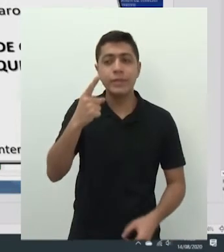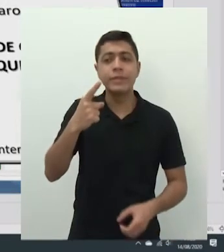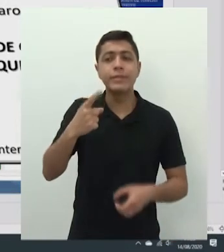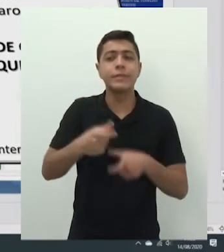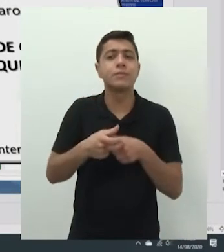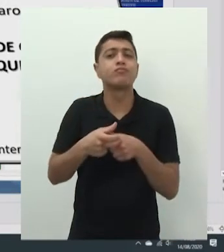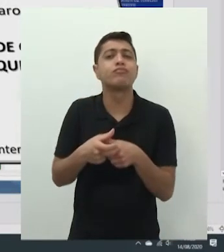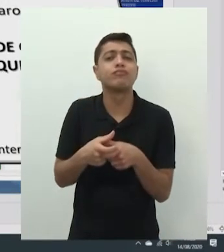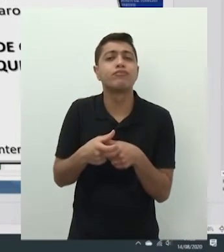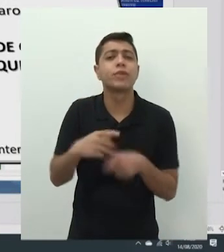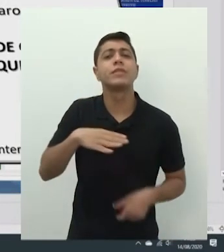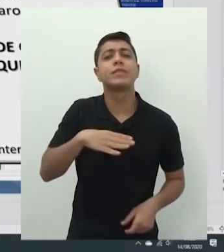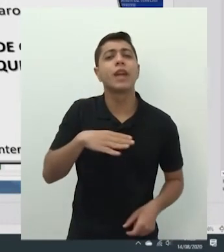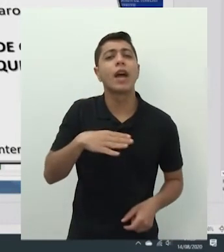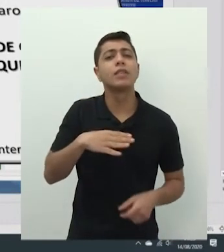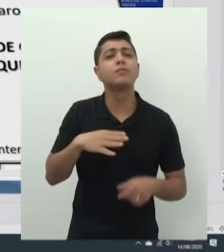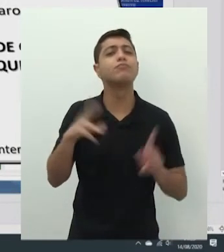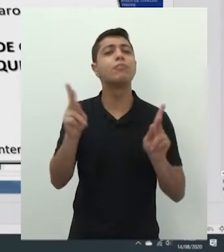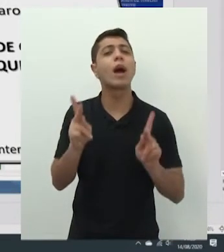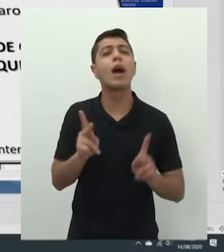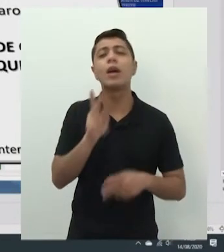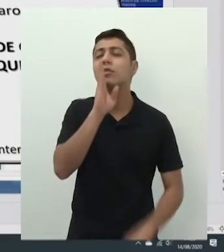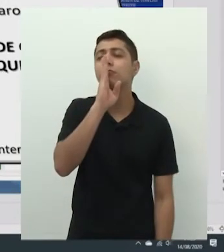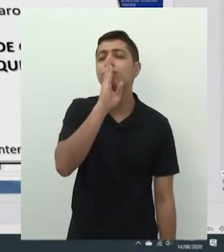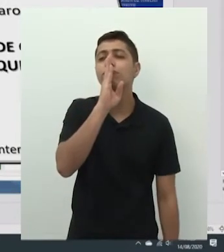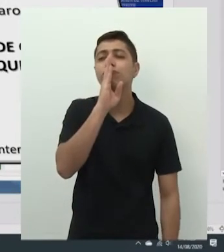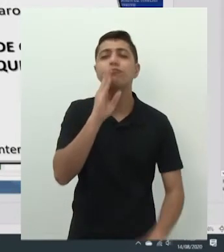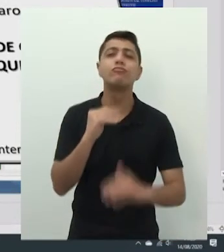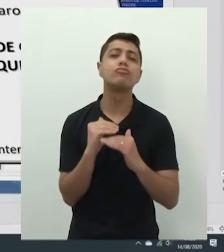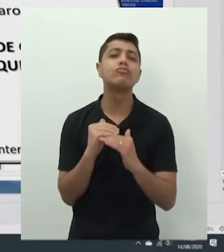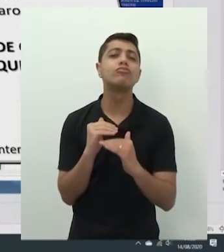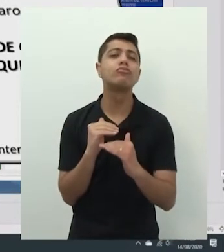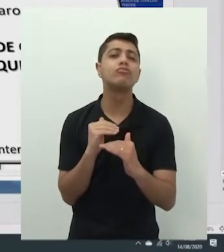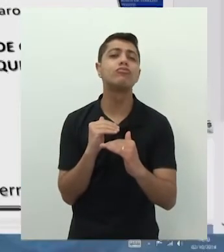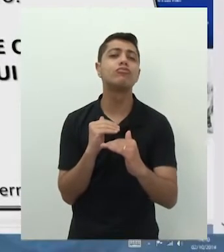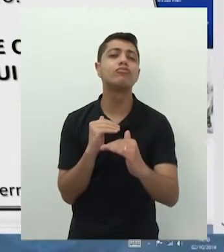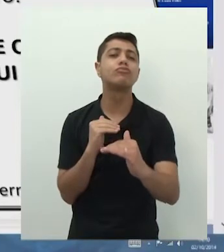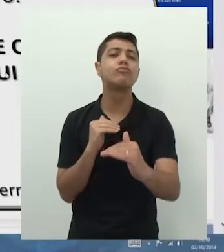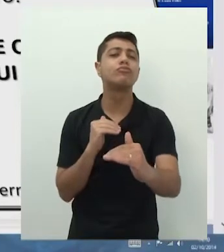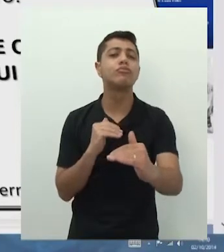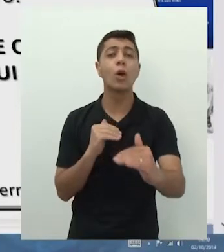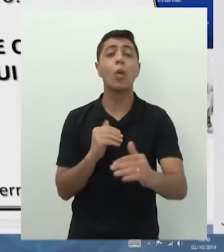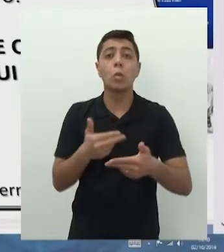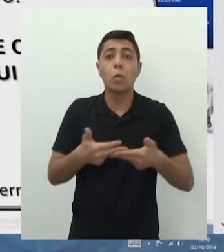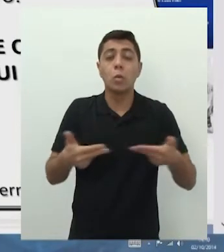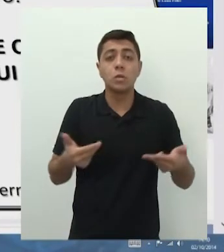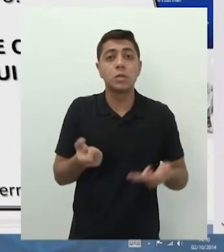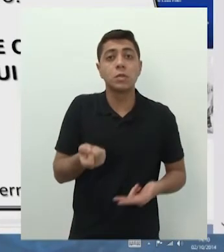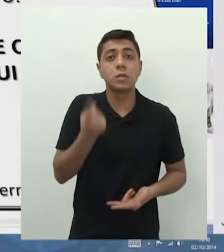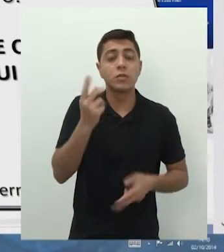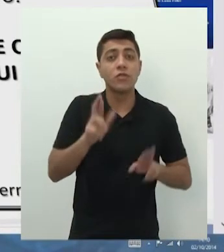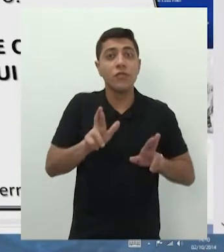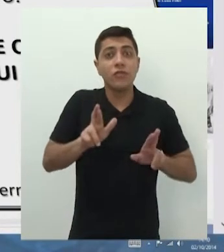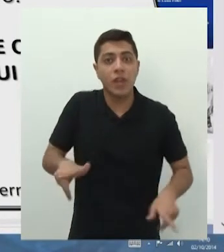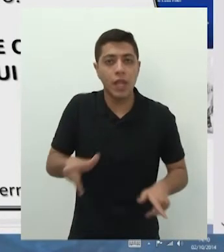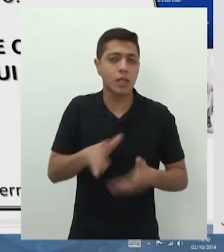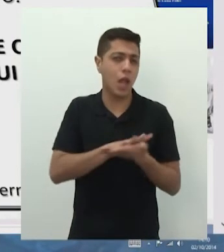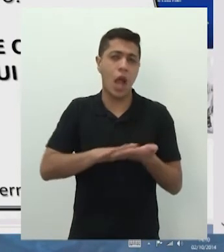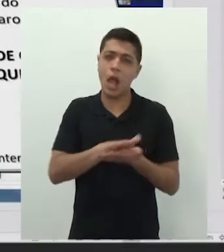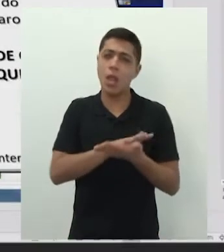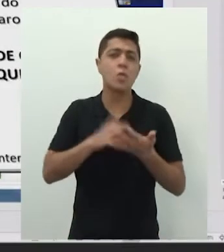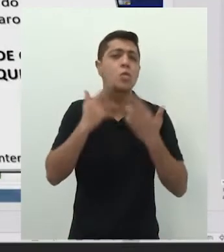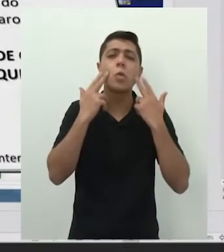uma cidade que vivia assim super tranquila, onde nada de muito diferente acontecia. Acontece